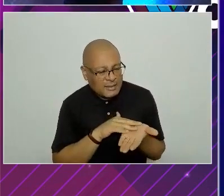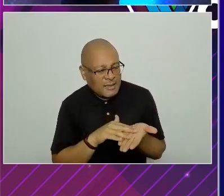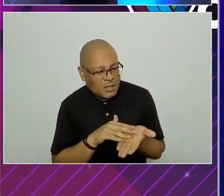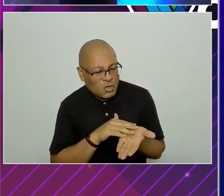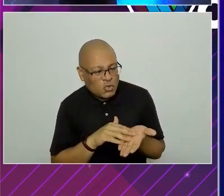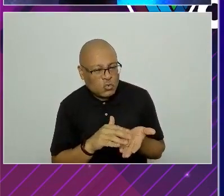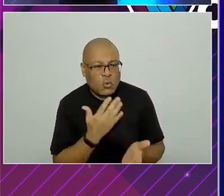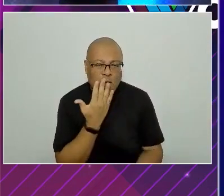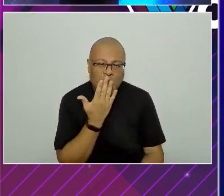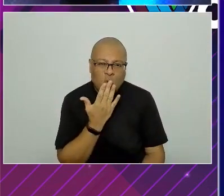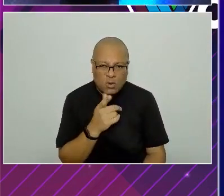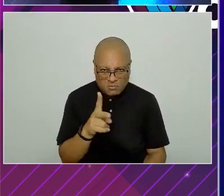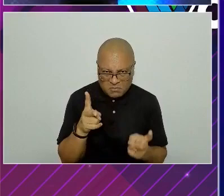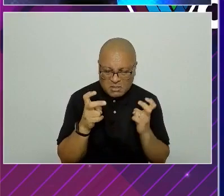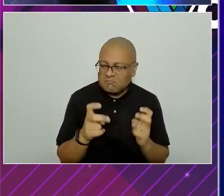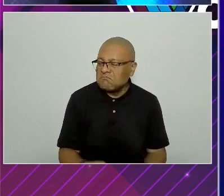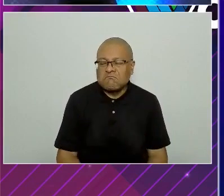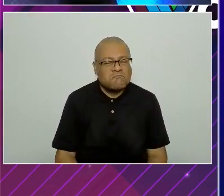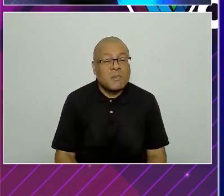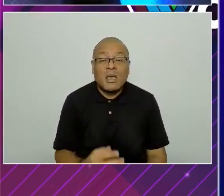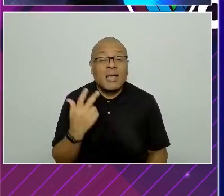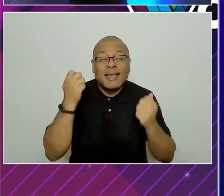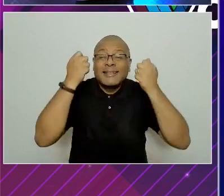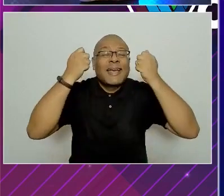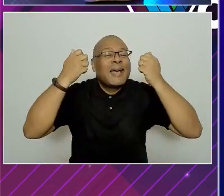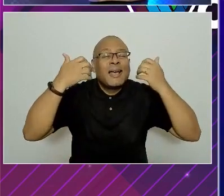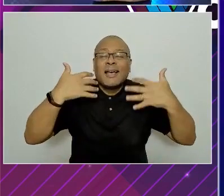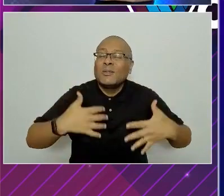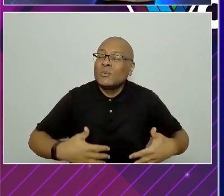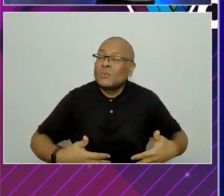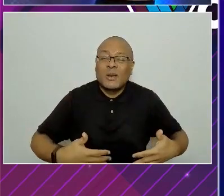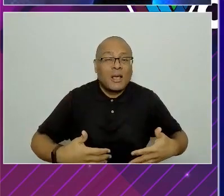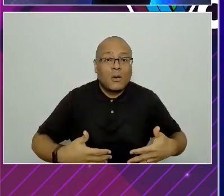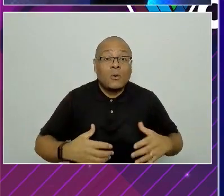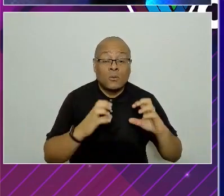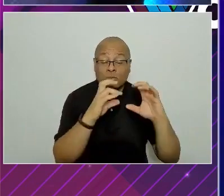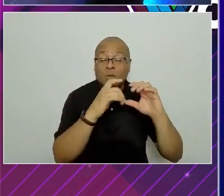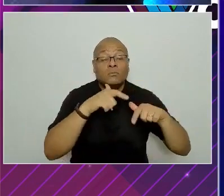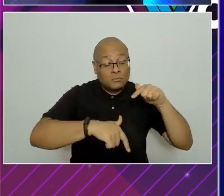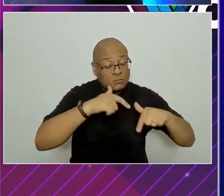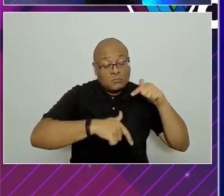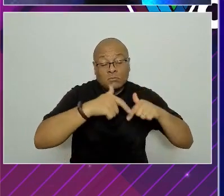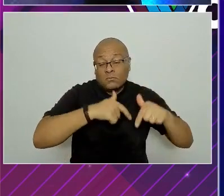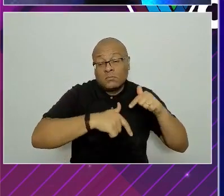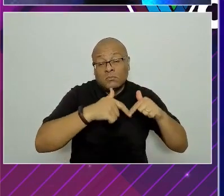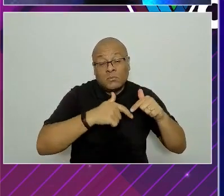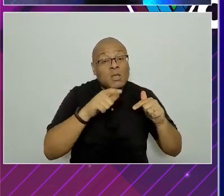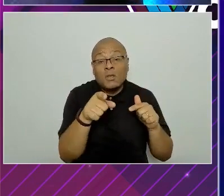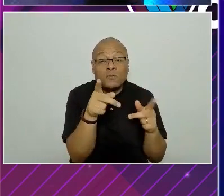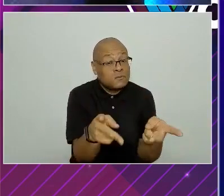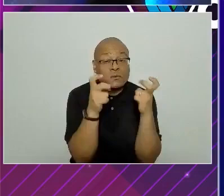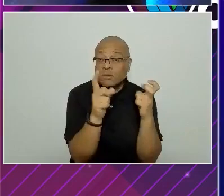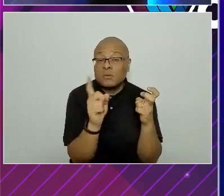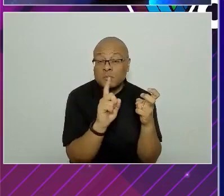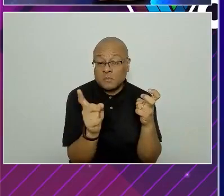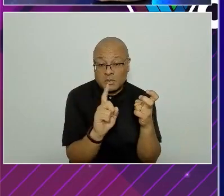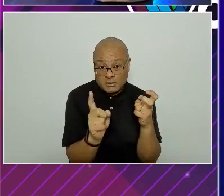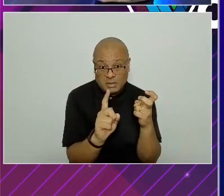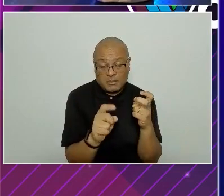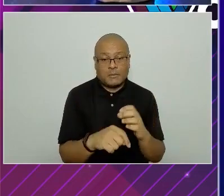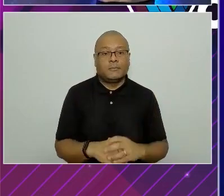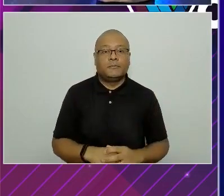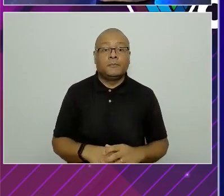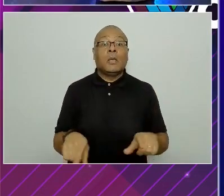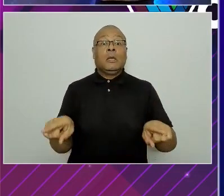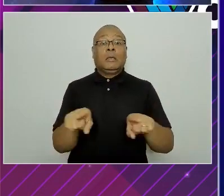cor é tal. Você faz isso de uma vez, né? Mas o seu cérebro está trabalhando em conjunto com essas duas partes, né? E a gente